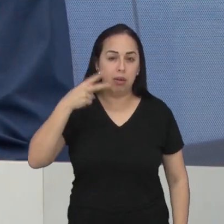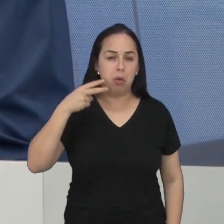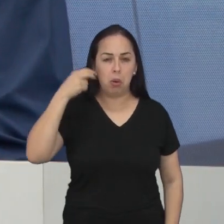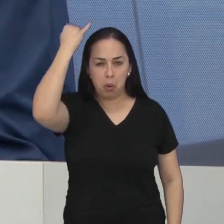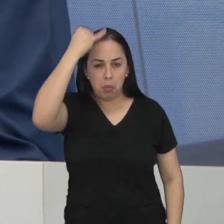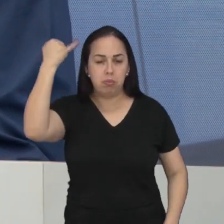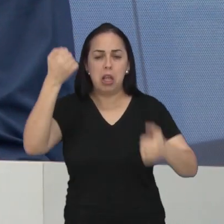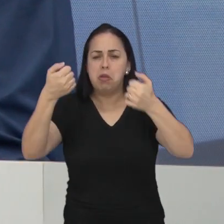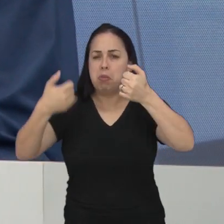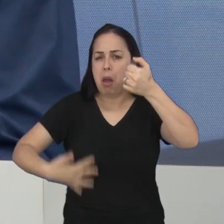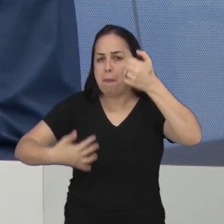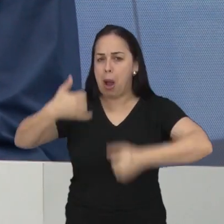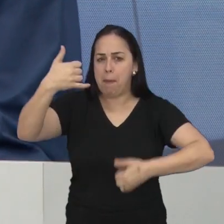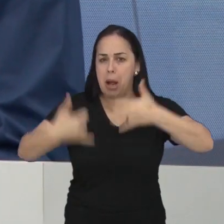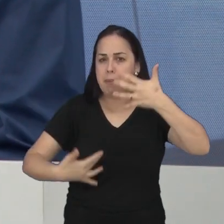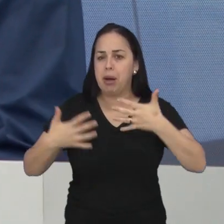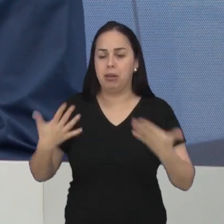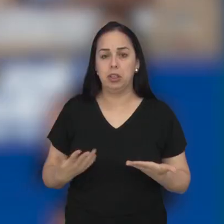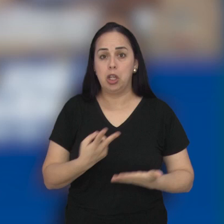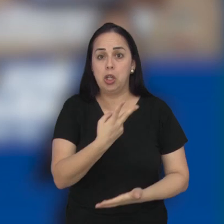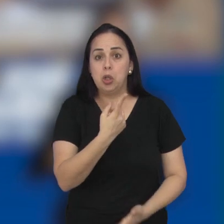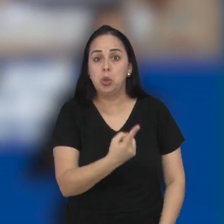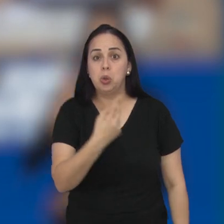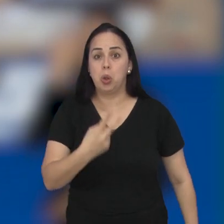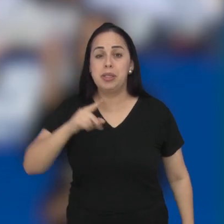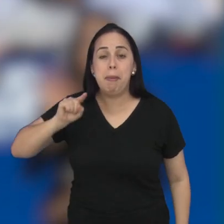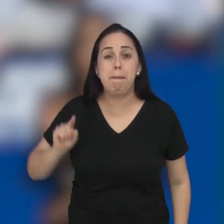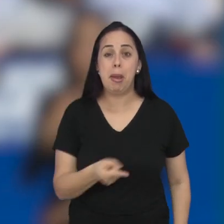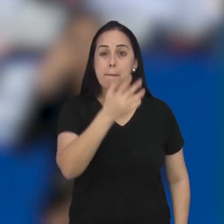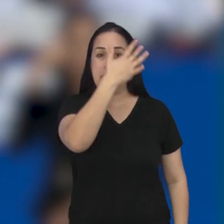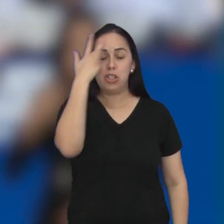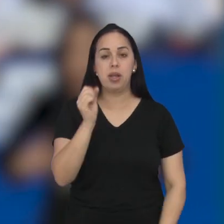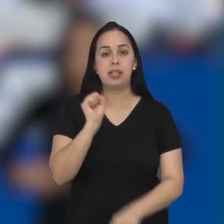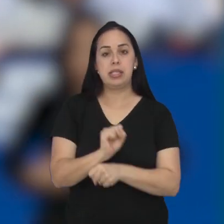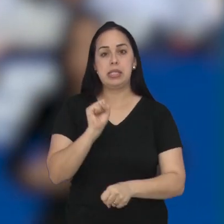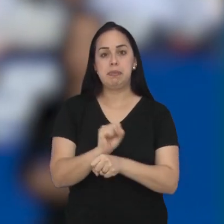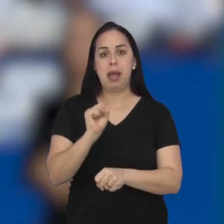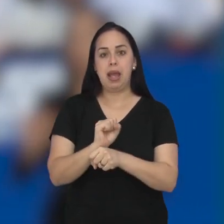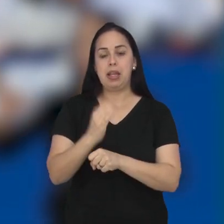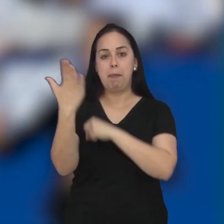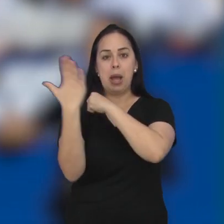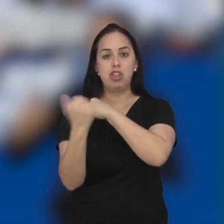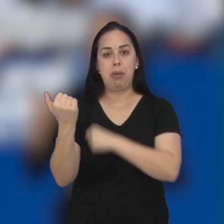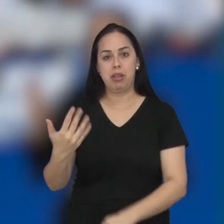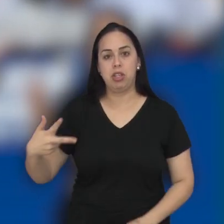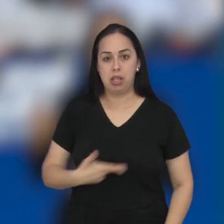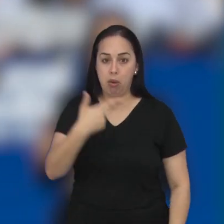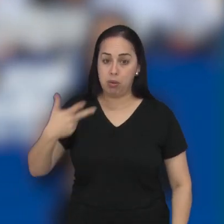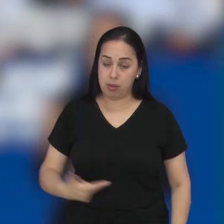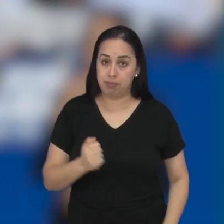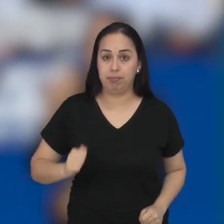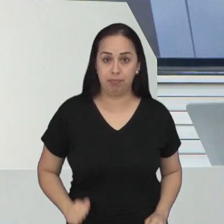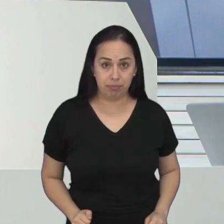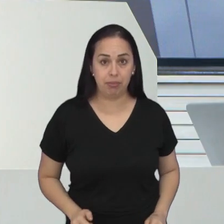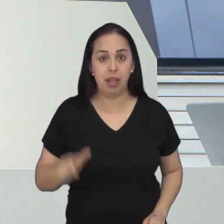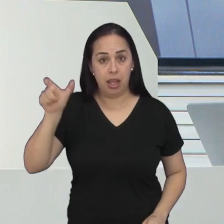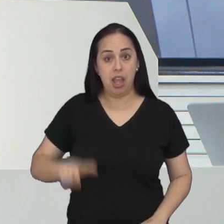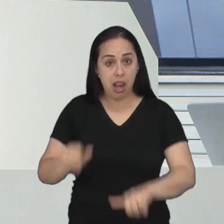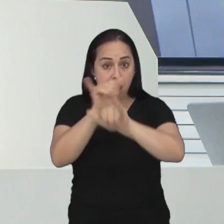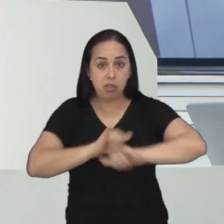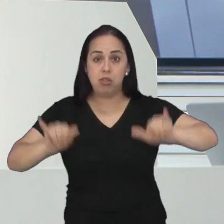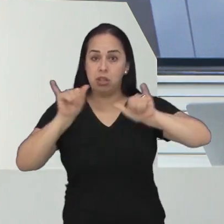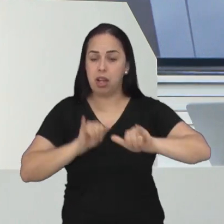vereador Dr. José Cláudio. Segundo o parlamentar, mais de 12.000 pessoas aguardam pelos procedimentos na cidade. Dr. José